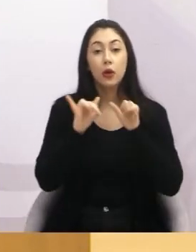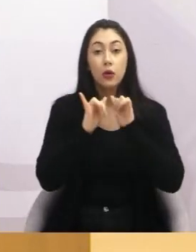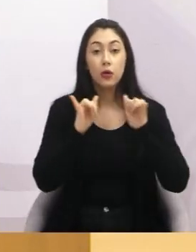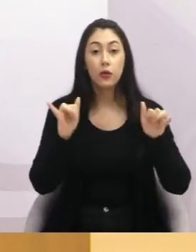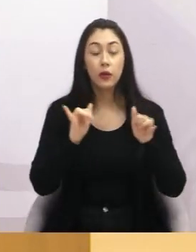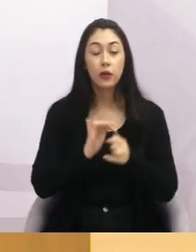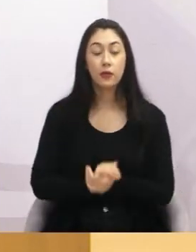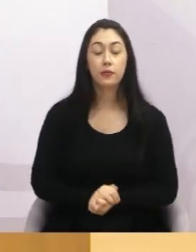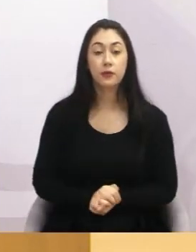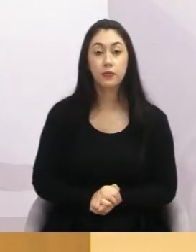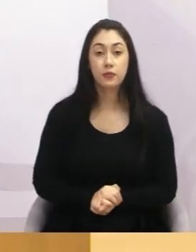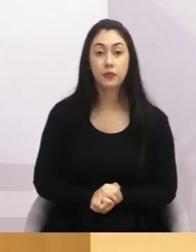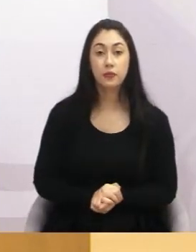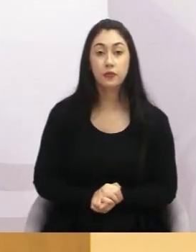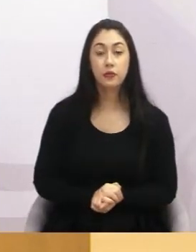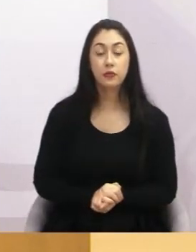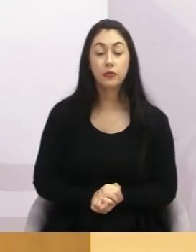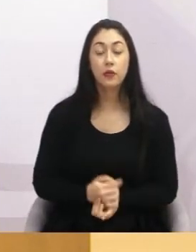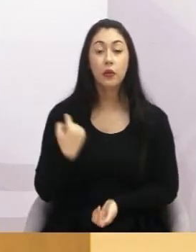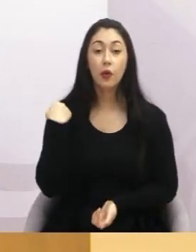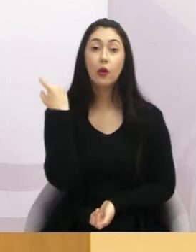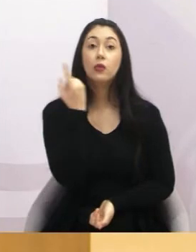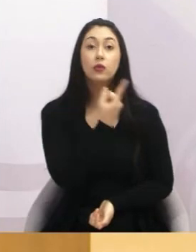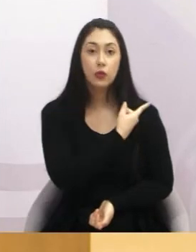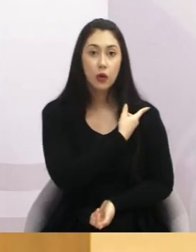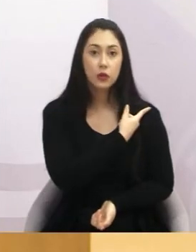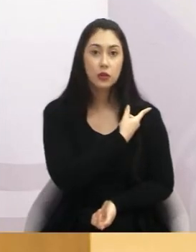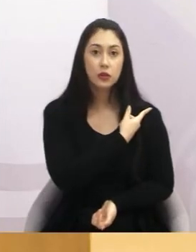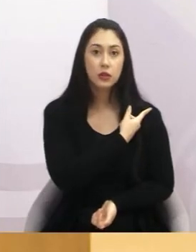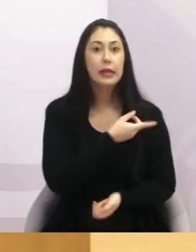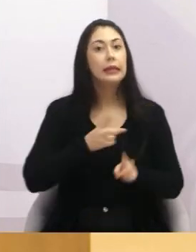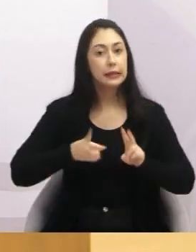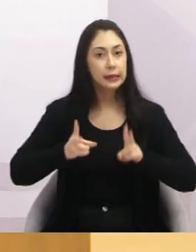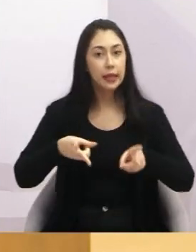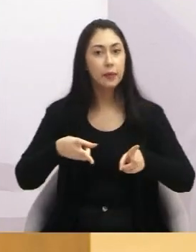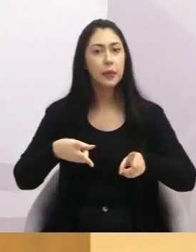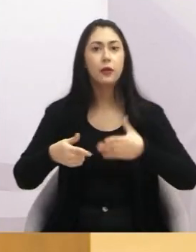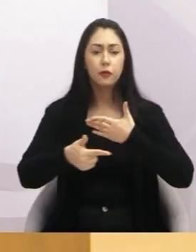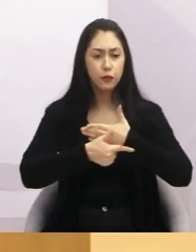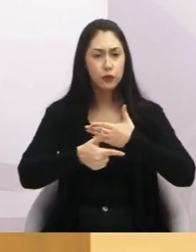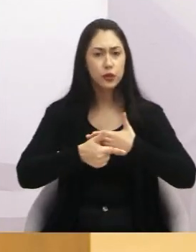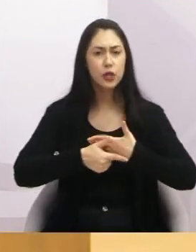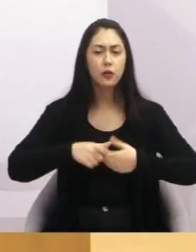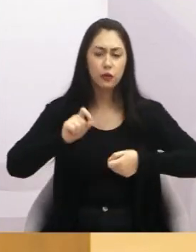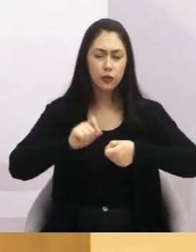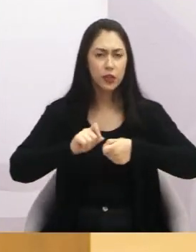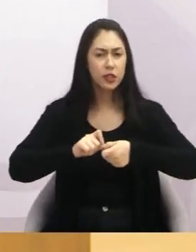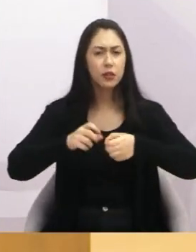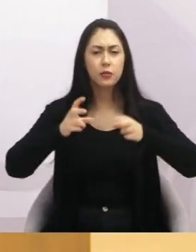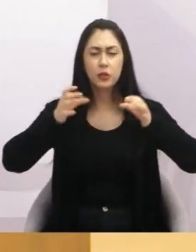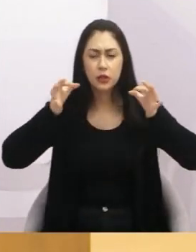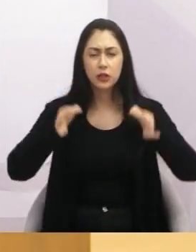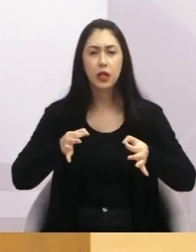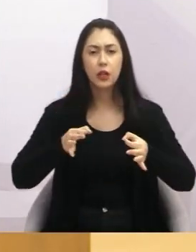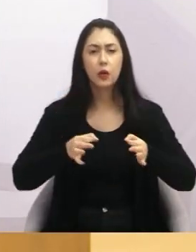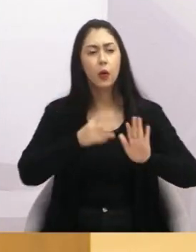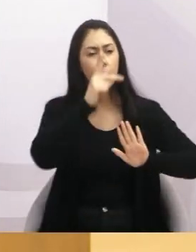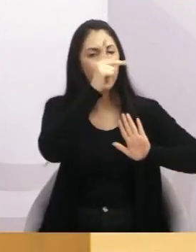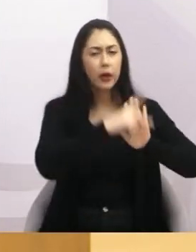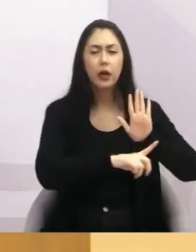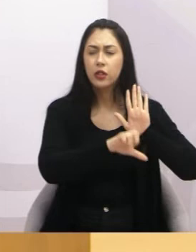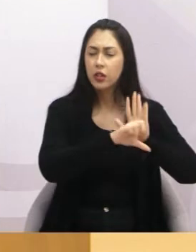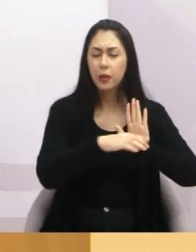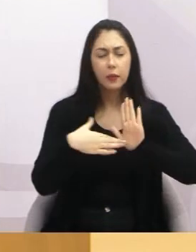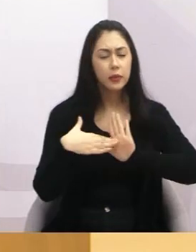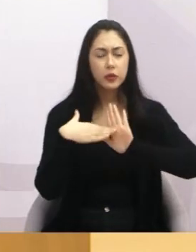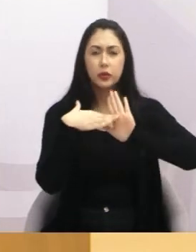vereadores, que nós sempre fizemos a nossa parte aqui, todos os projetos de lei que vieram, que foram para ajudar no